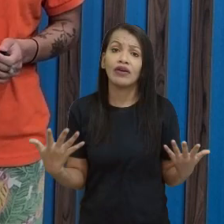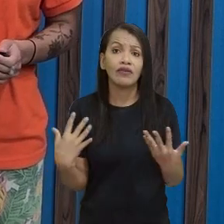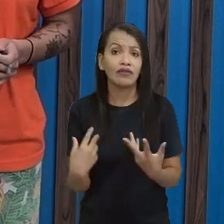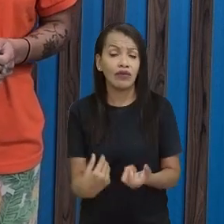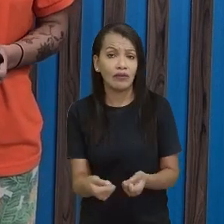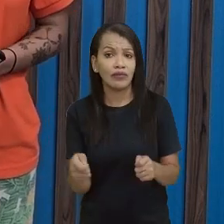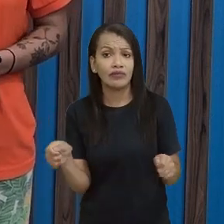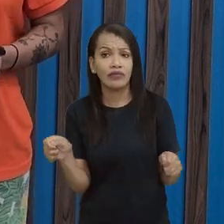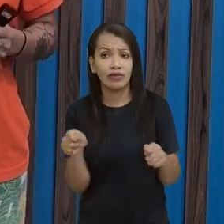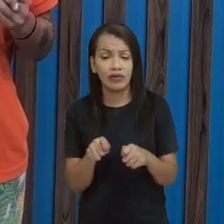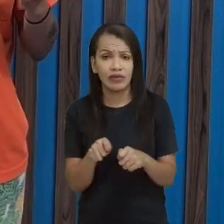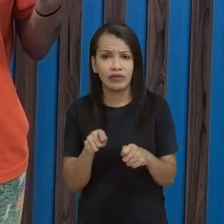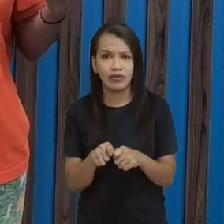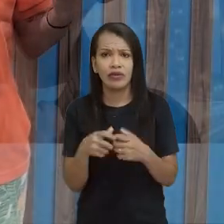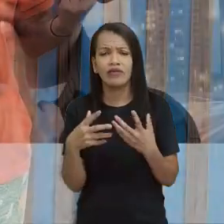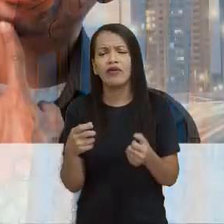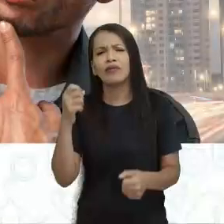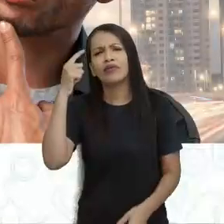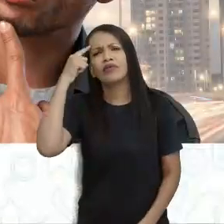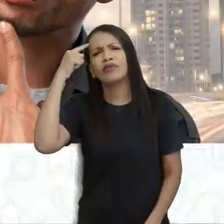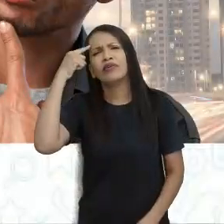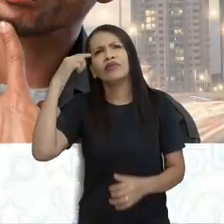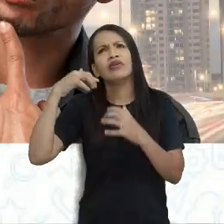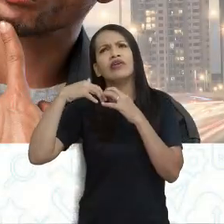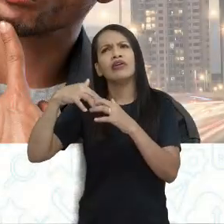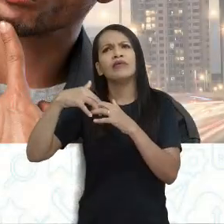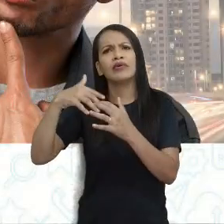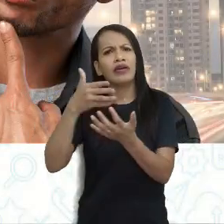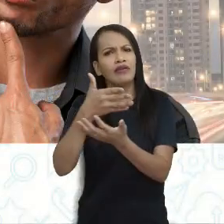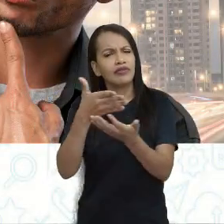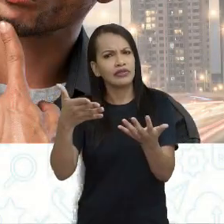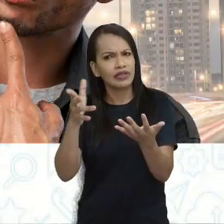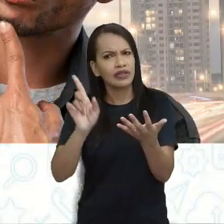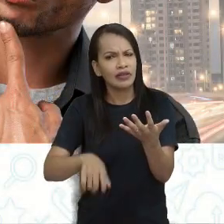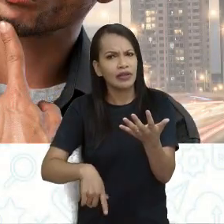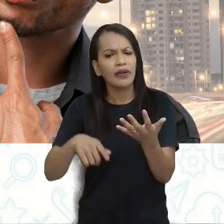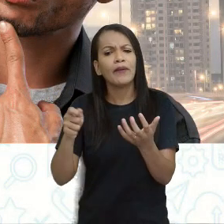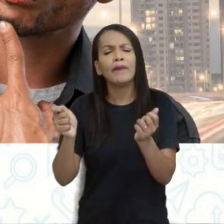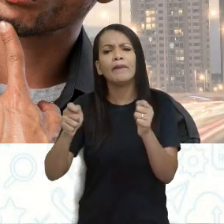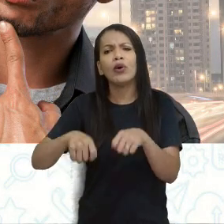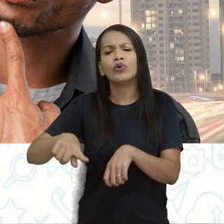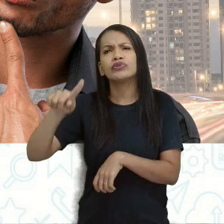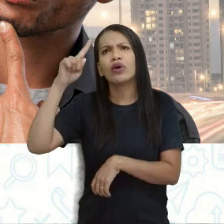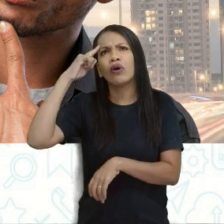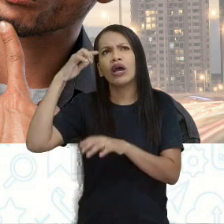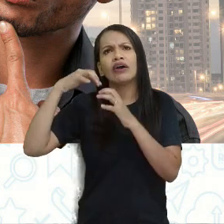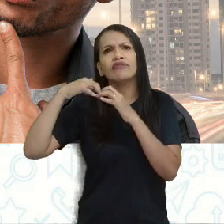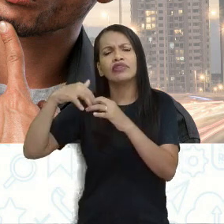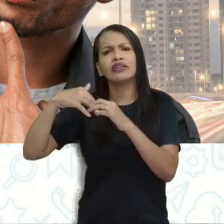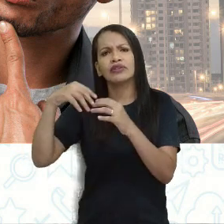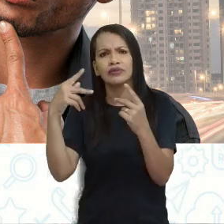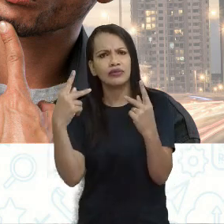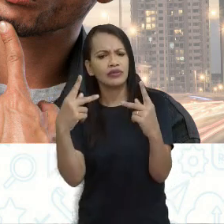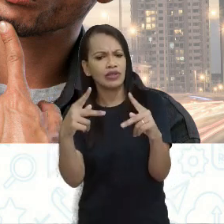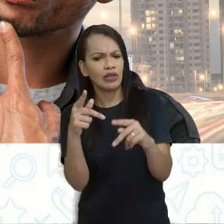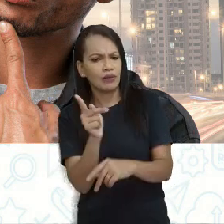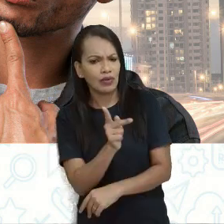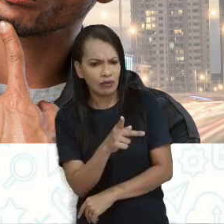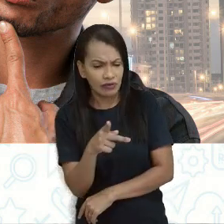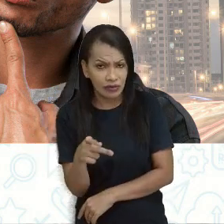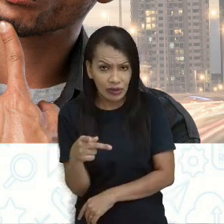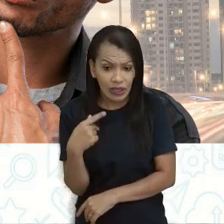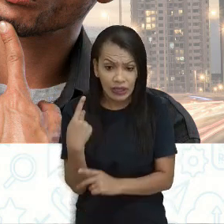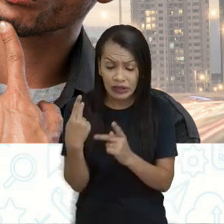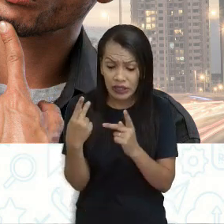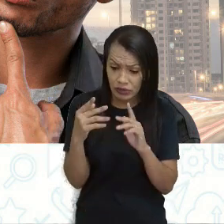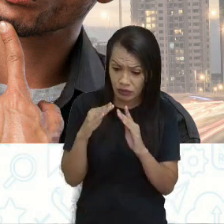vamos fazer, né, uma reflexão aqui para vocês, para que vocês possam refletir aí com seus professores, na